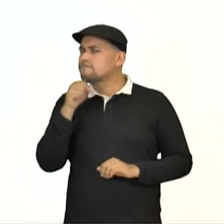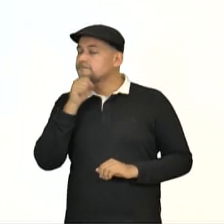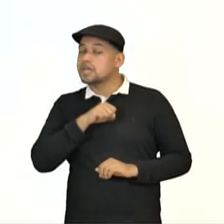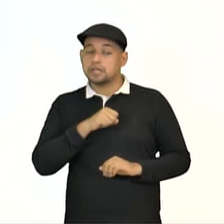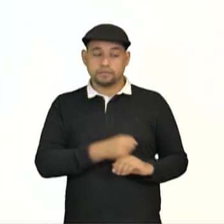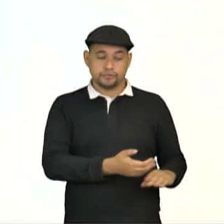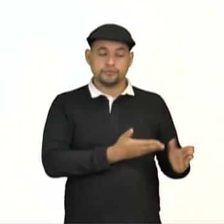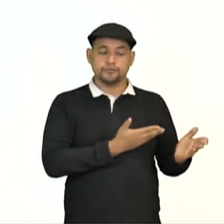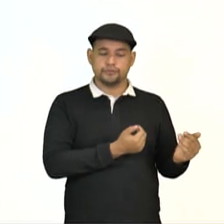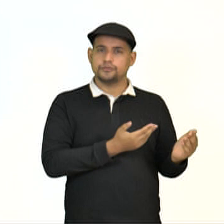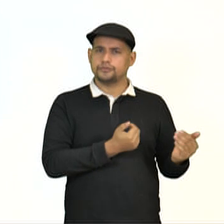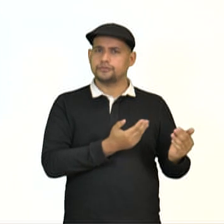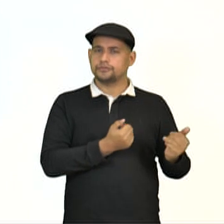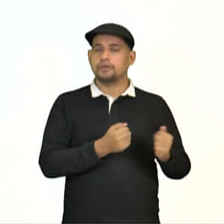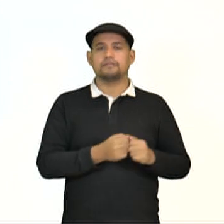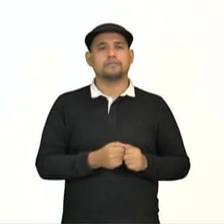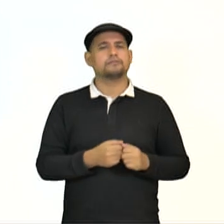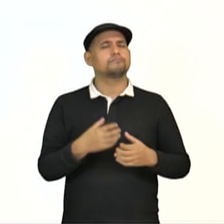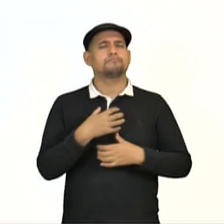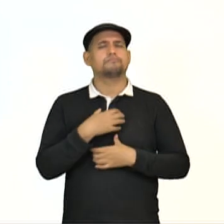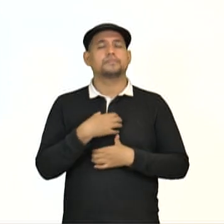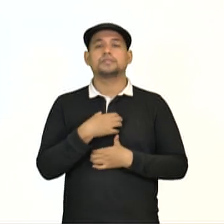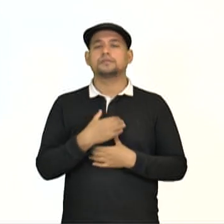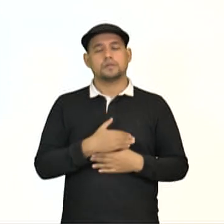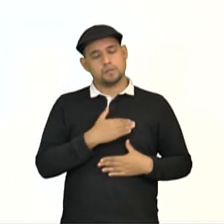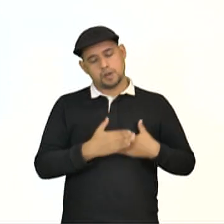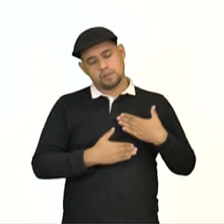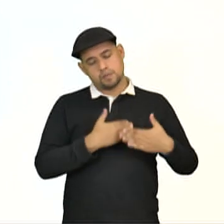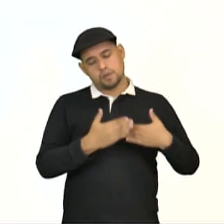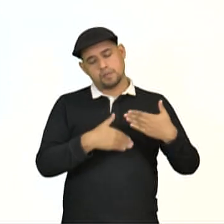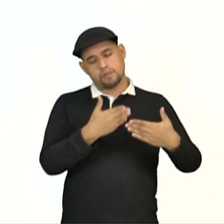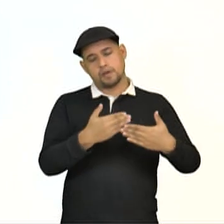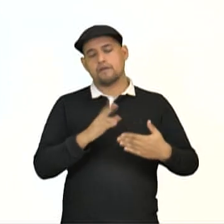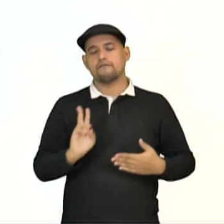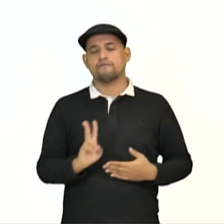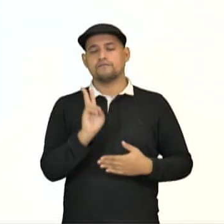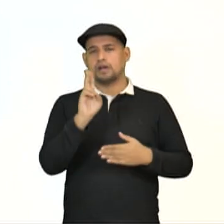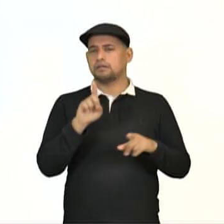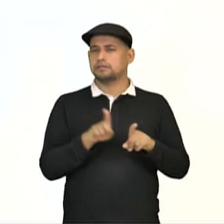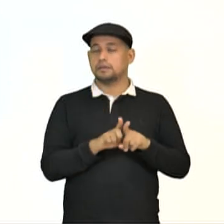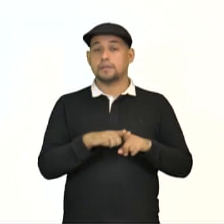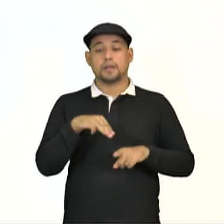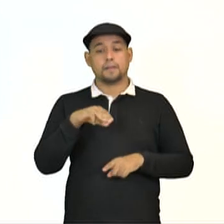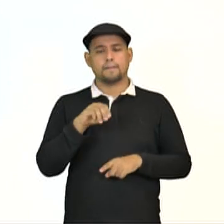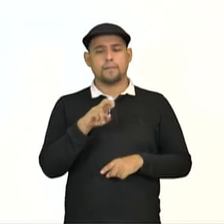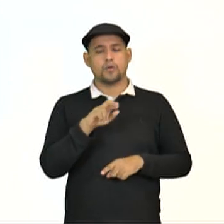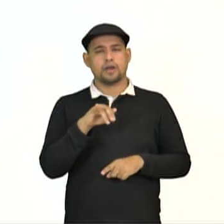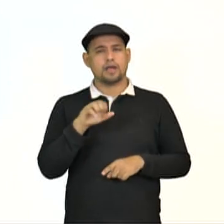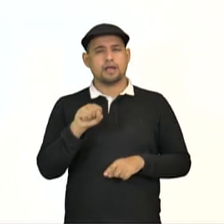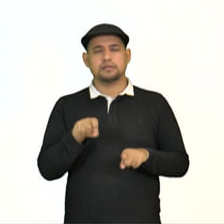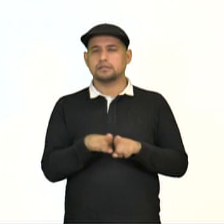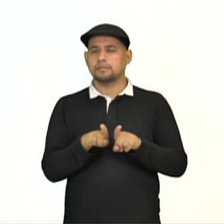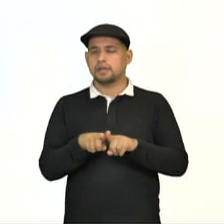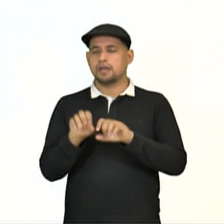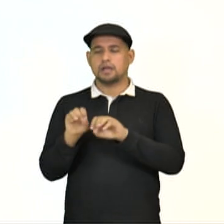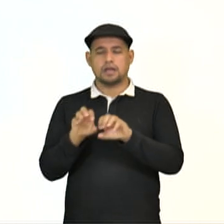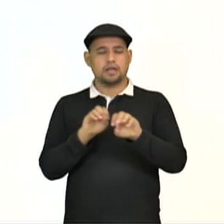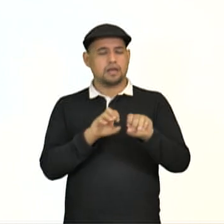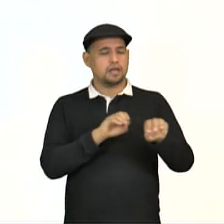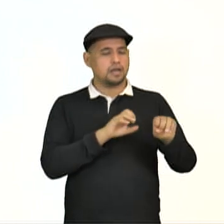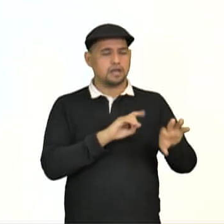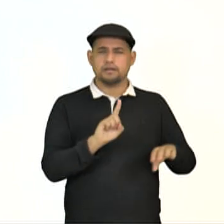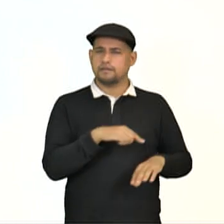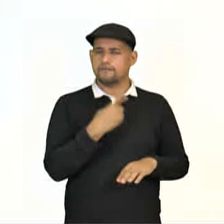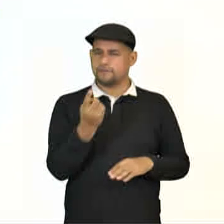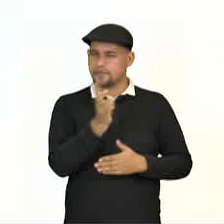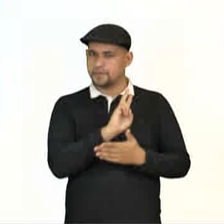os mais jovens, como uma forma de passar adiante valores morais e ensinamentos. Vamos ler